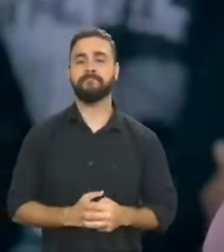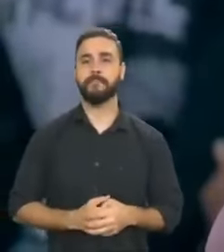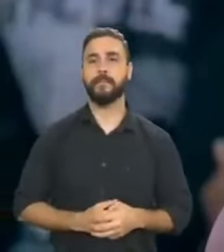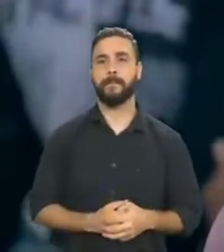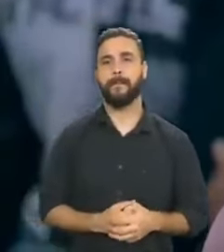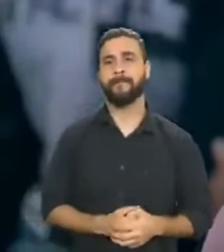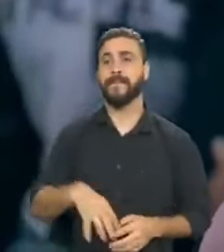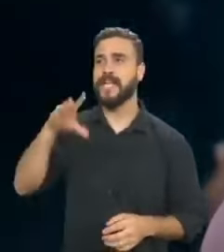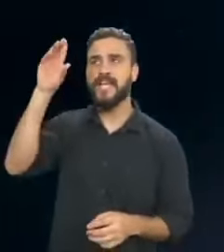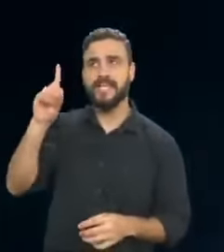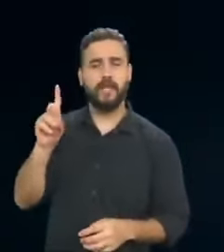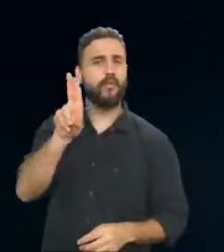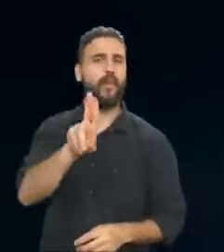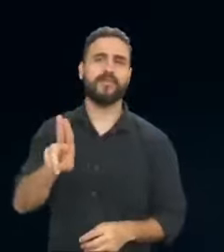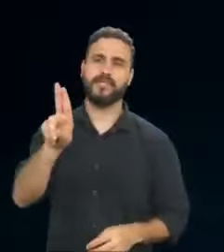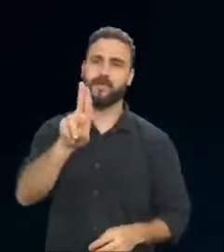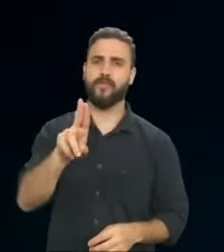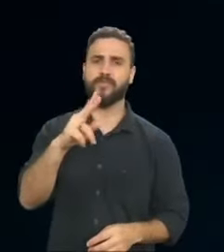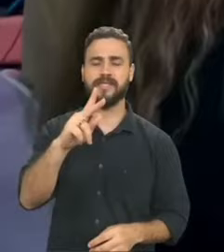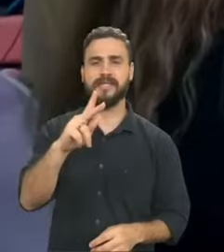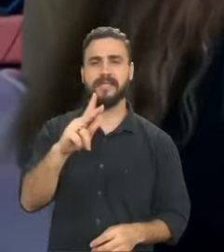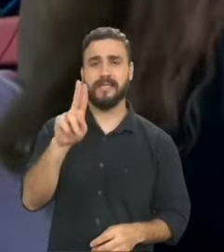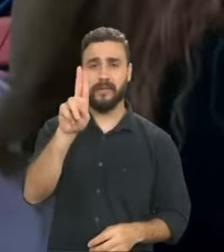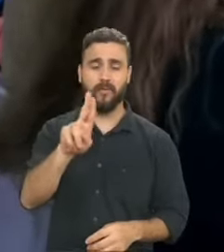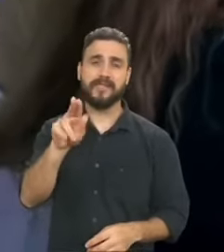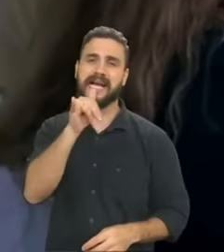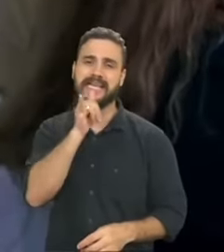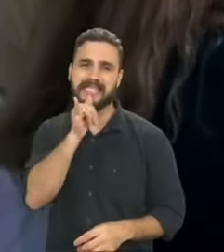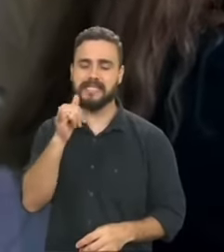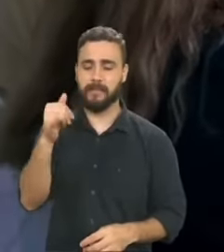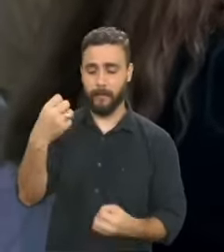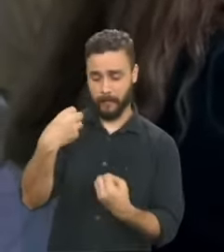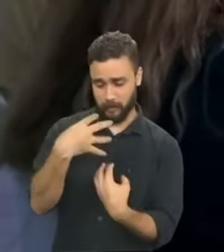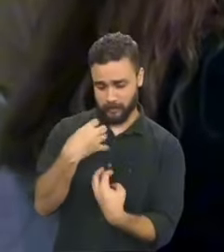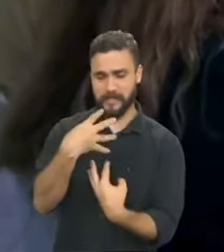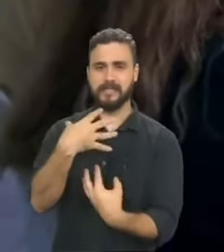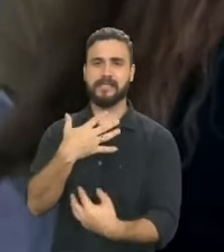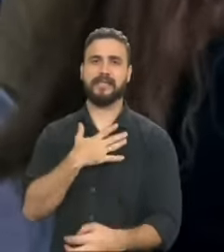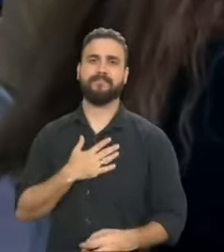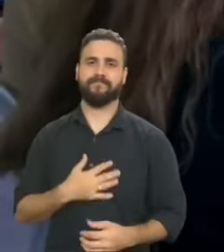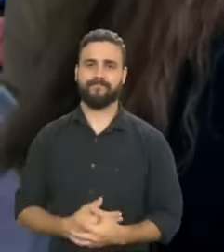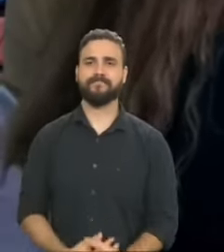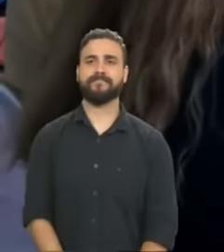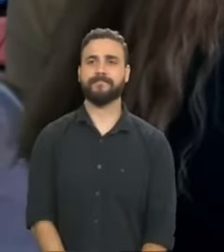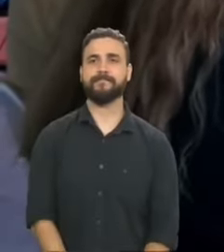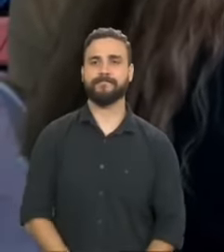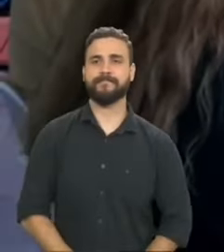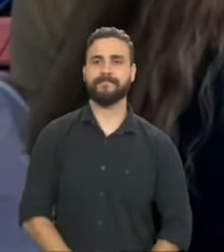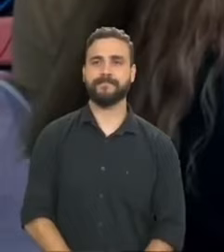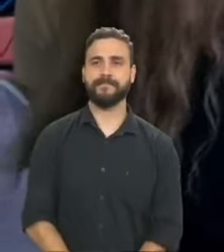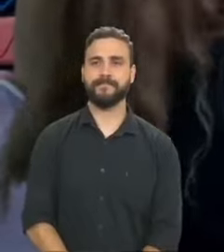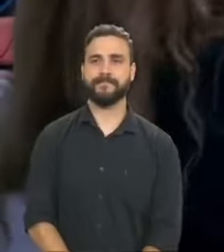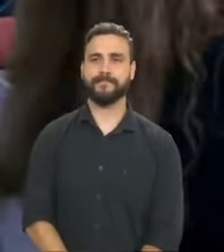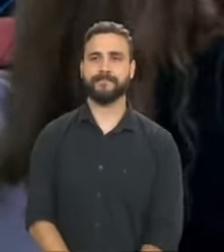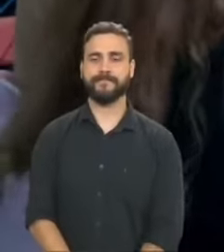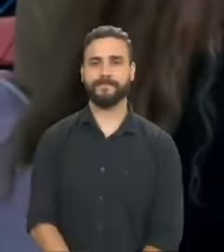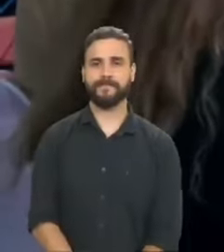Deus possa usar isso como um exemplo para a gente. Missão não é filantropia apenas, né?